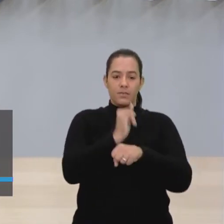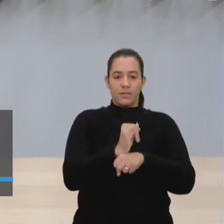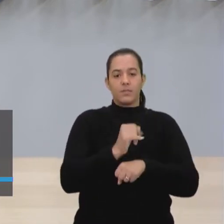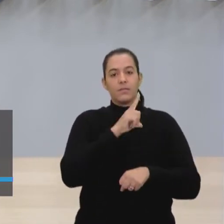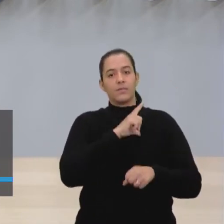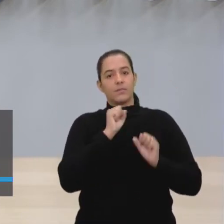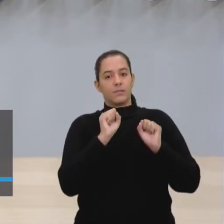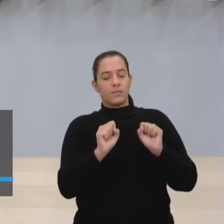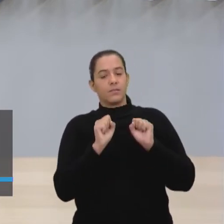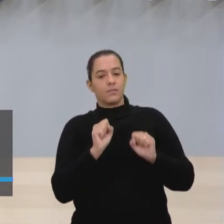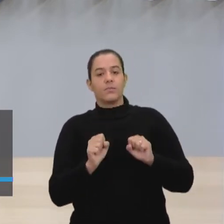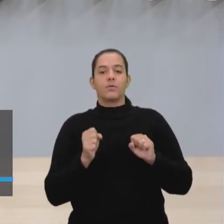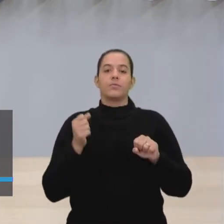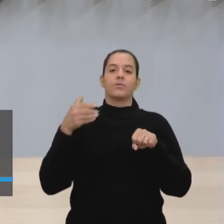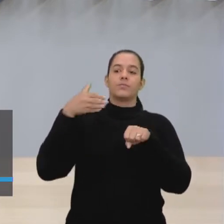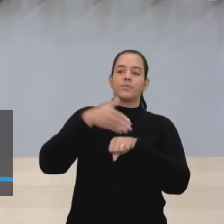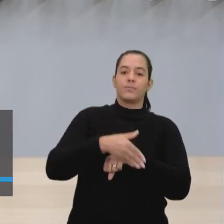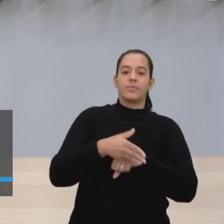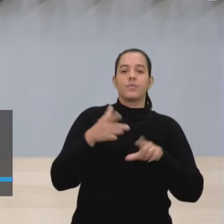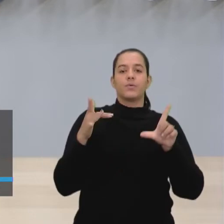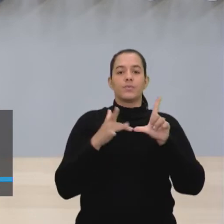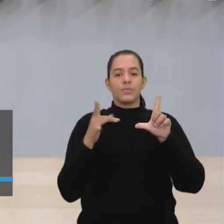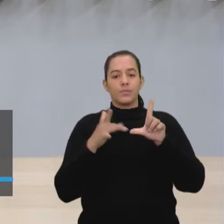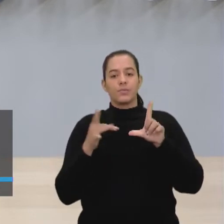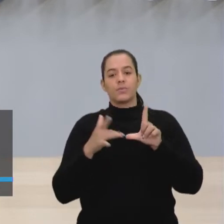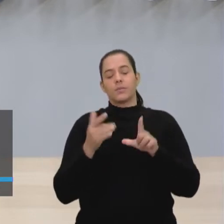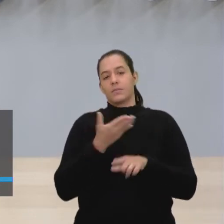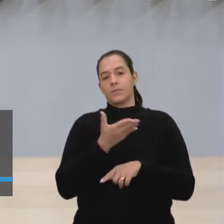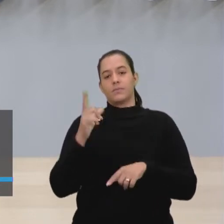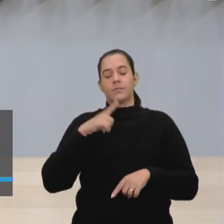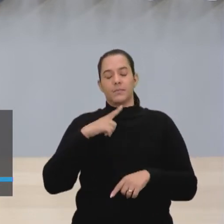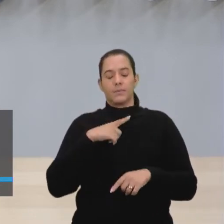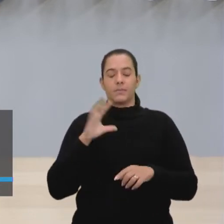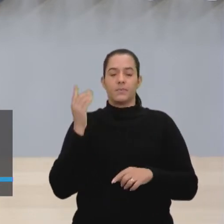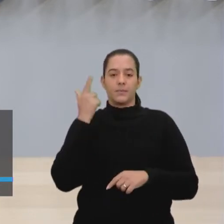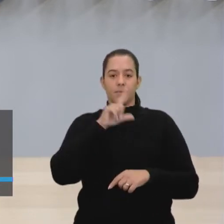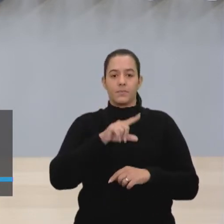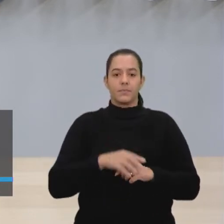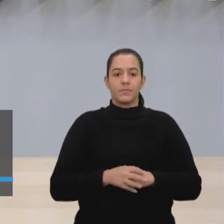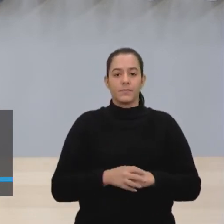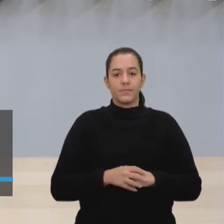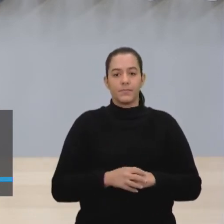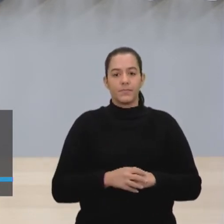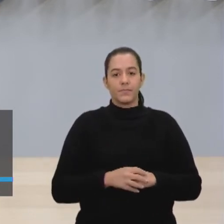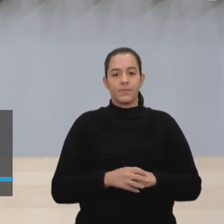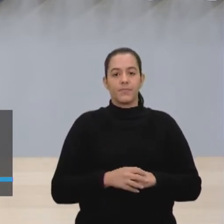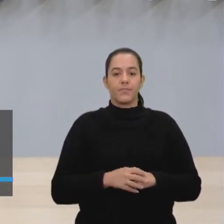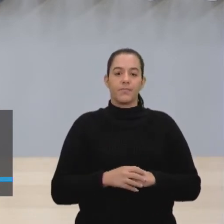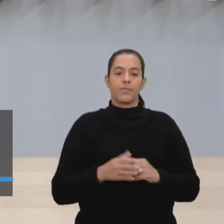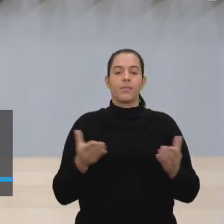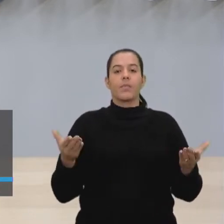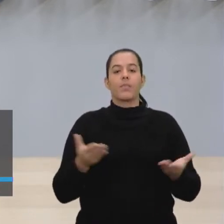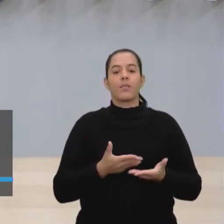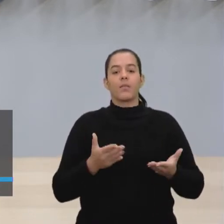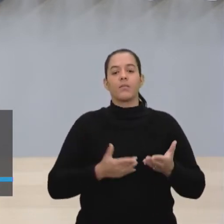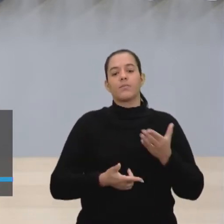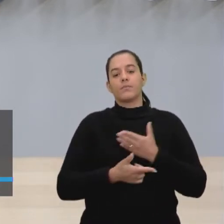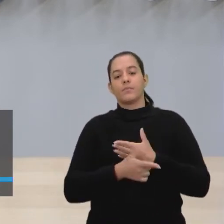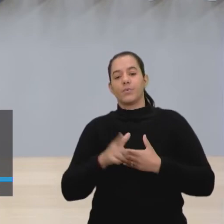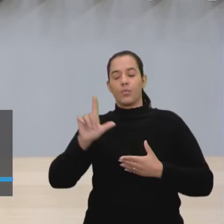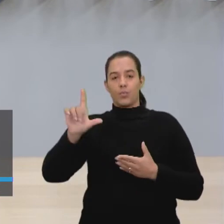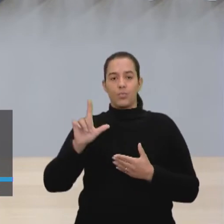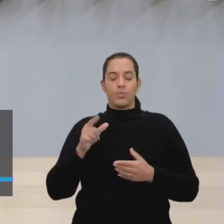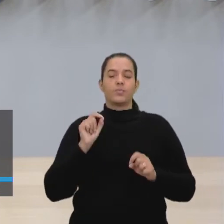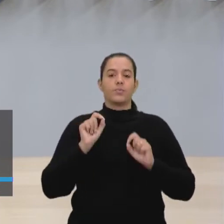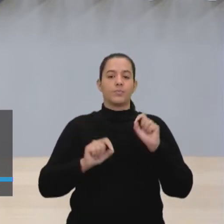podem achar aí os links no material. Muito bom. Aí eu tenho aqui agora um outro